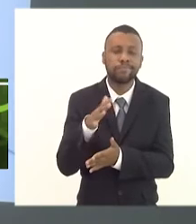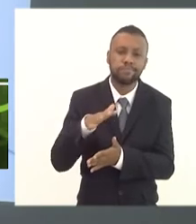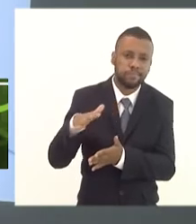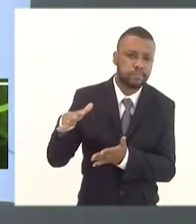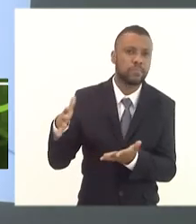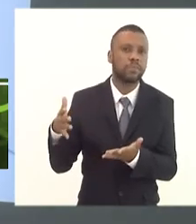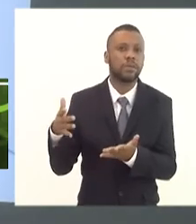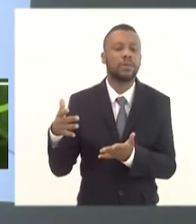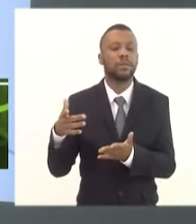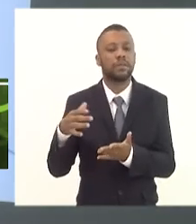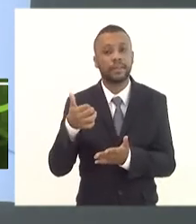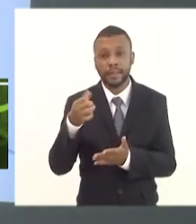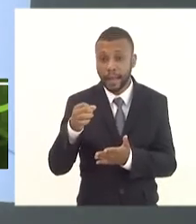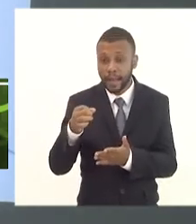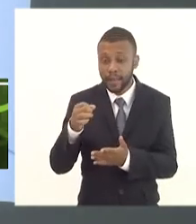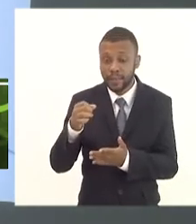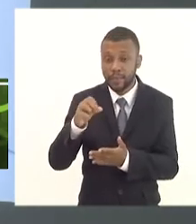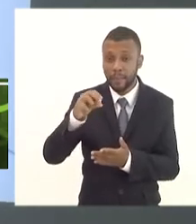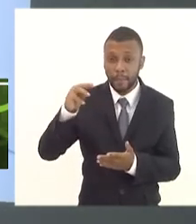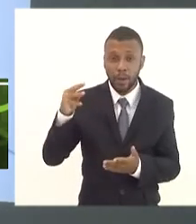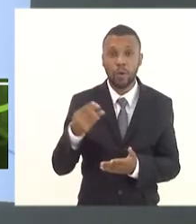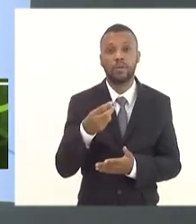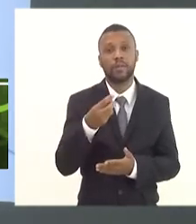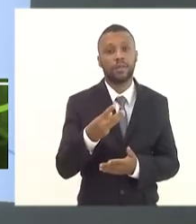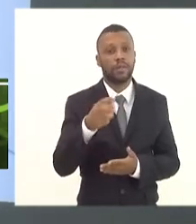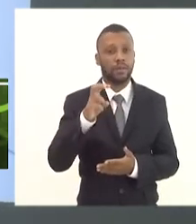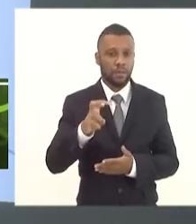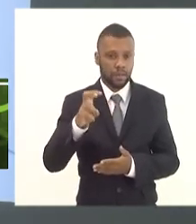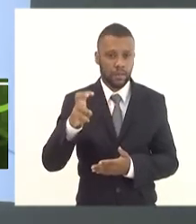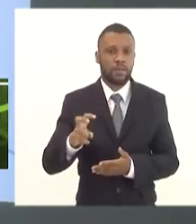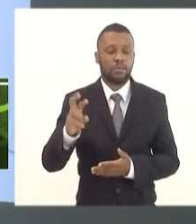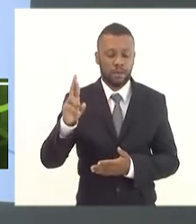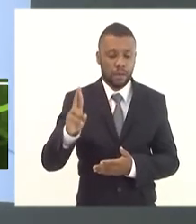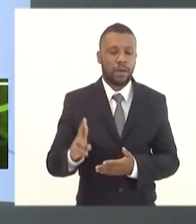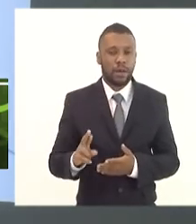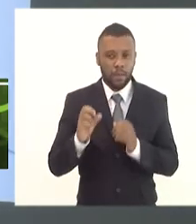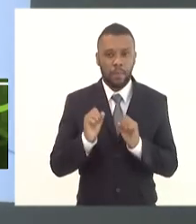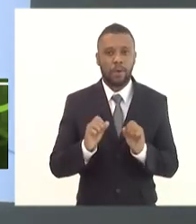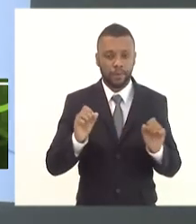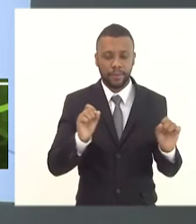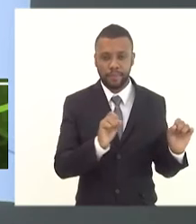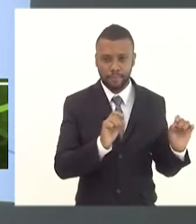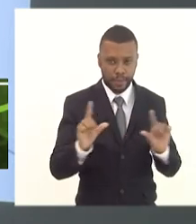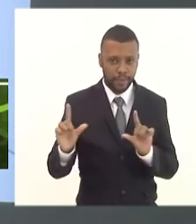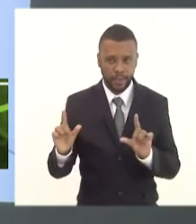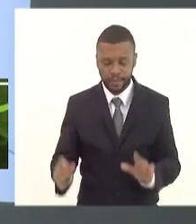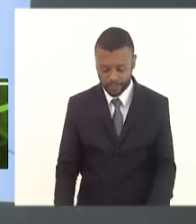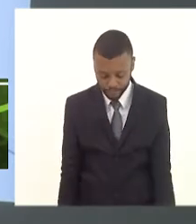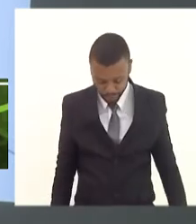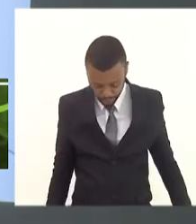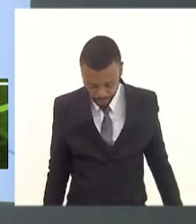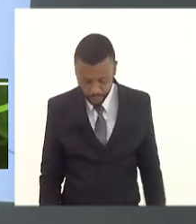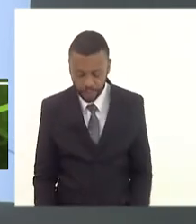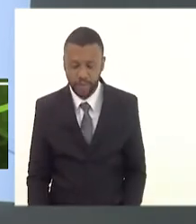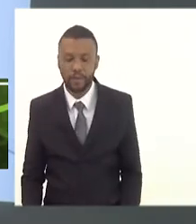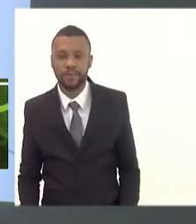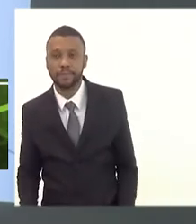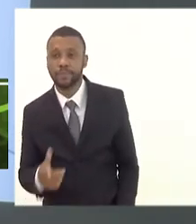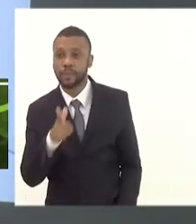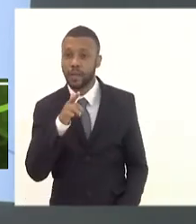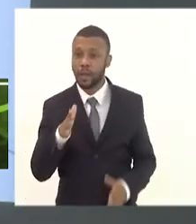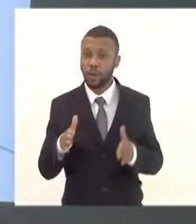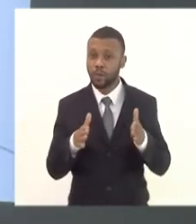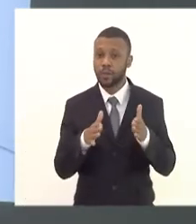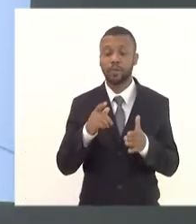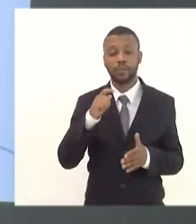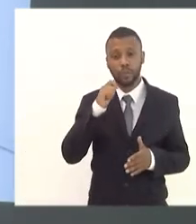contrato passou 10.355.000, é, pode passar para mostrar algumas fotos, aí é o Rio do Limão,